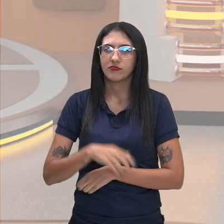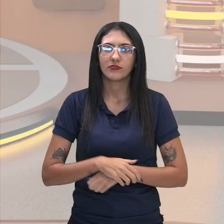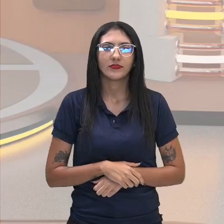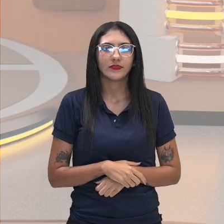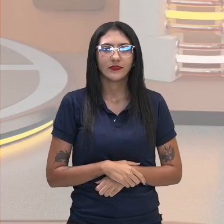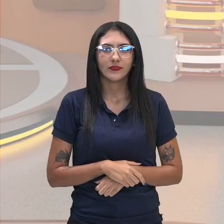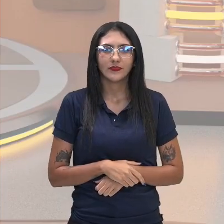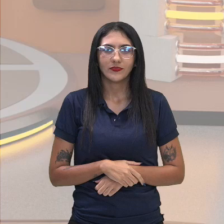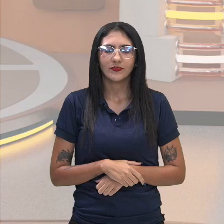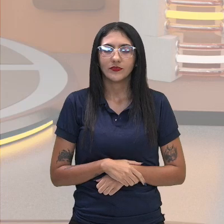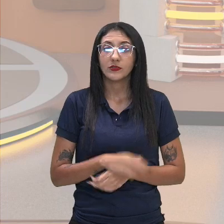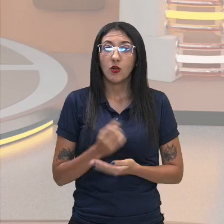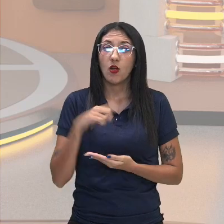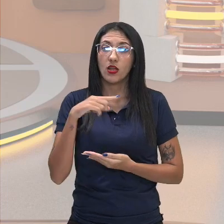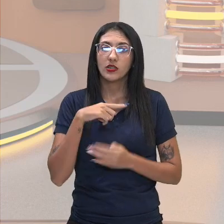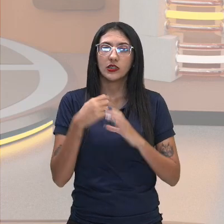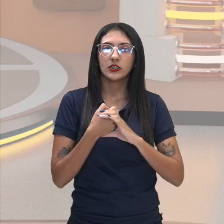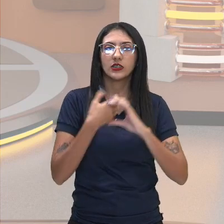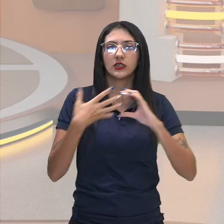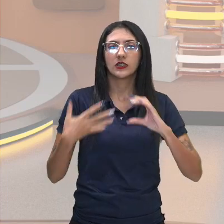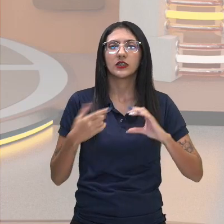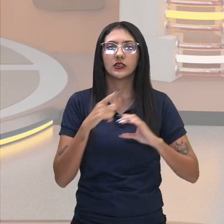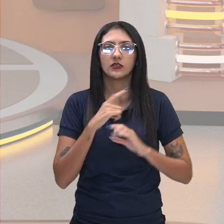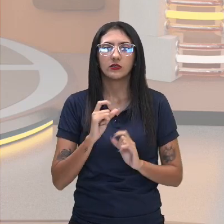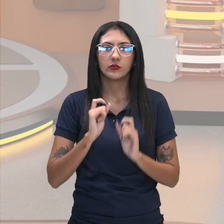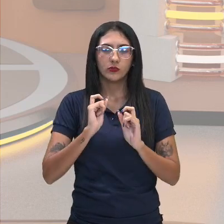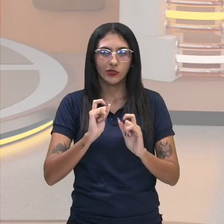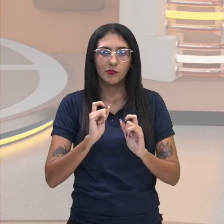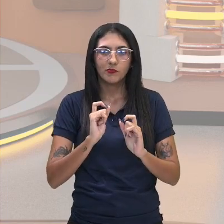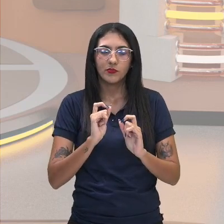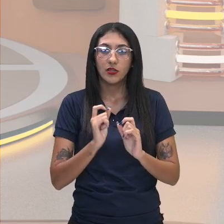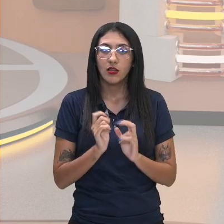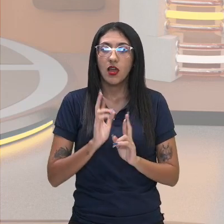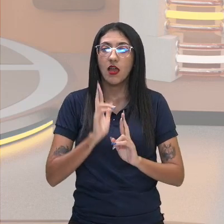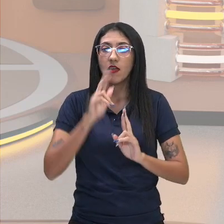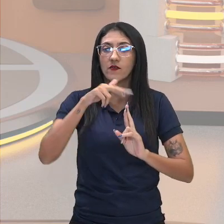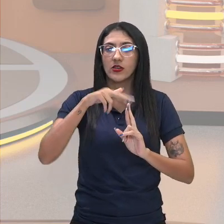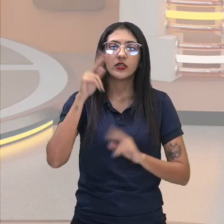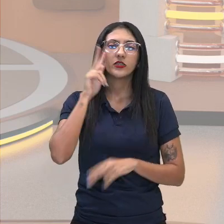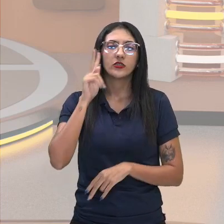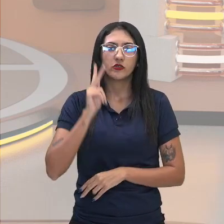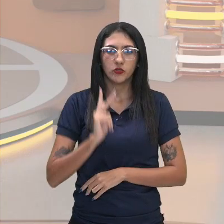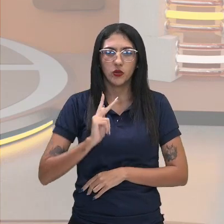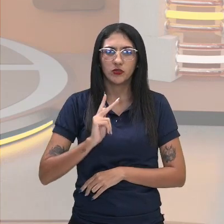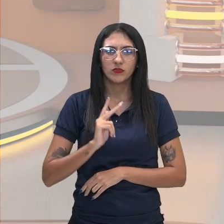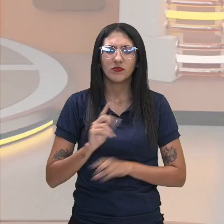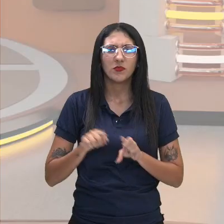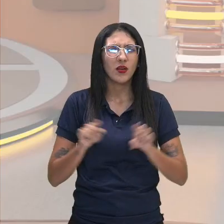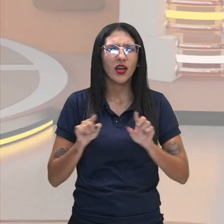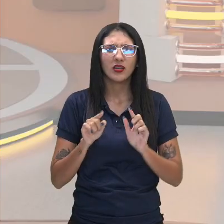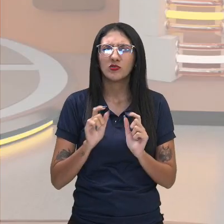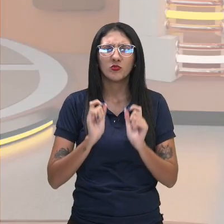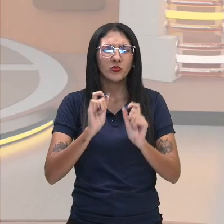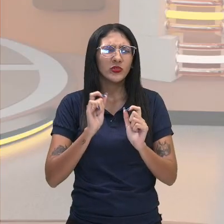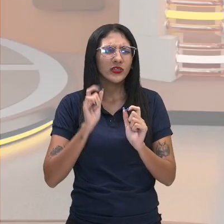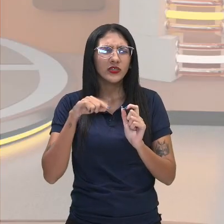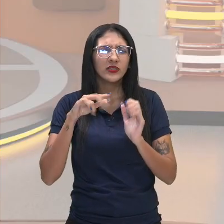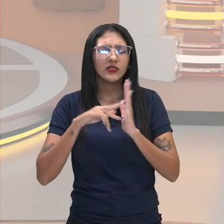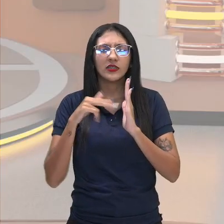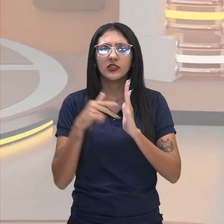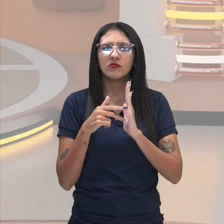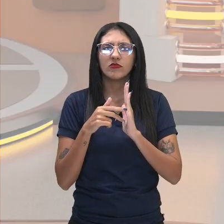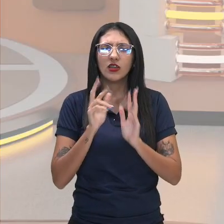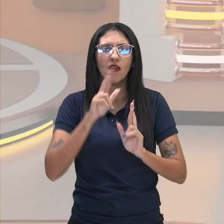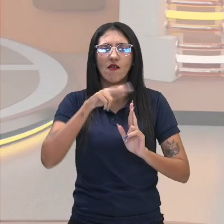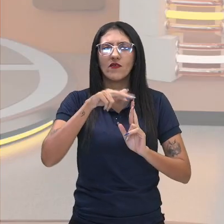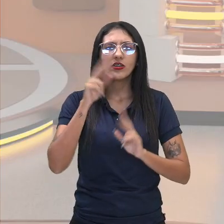E esses elementos são chamados de fontes históricas. E, afinal de contas, o que são fontes